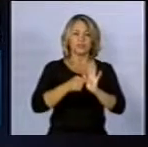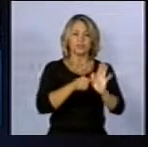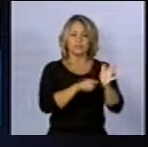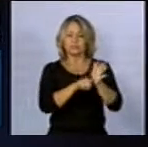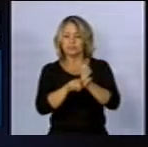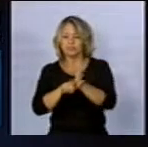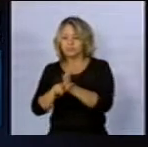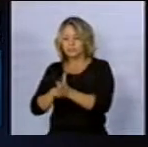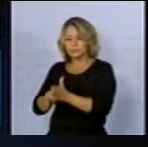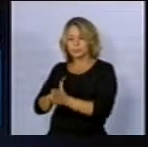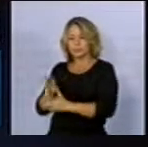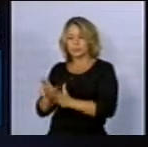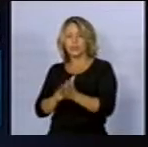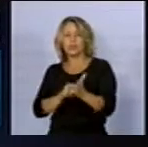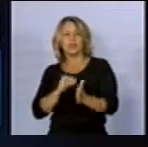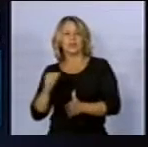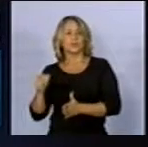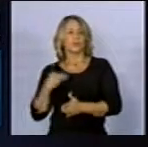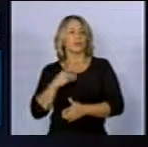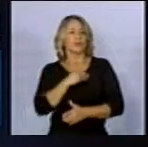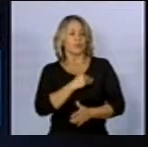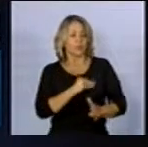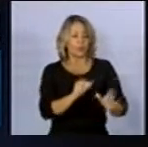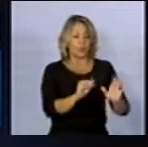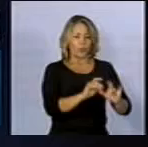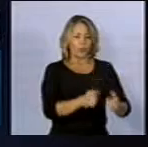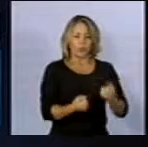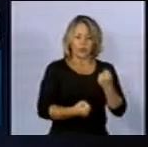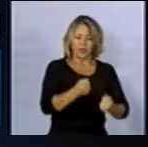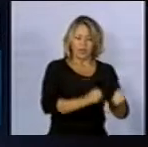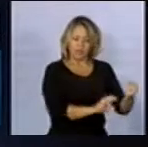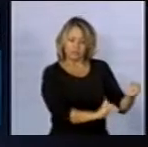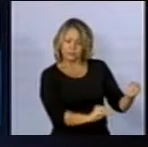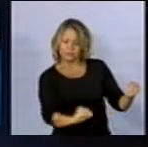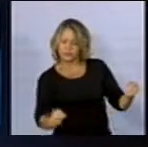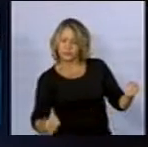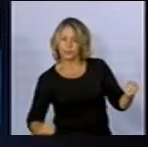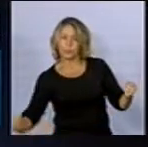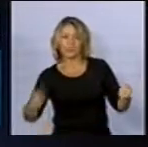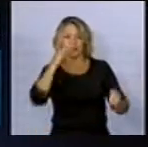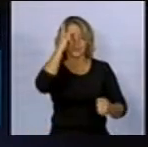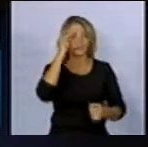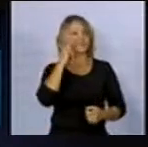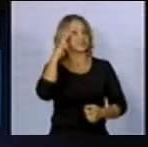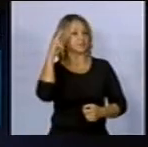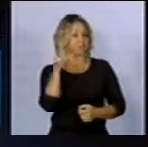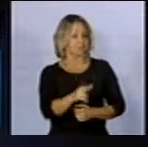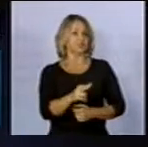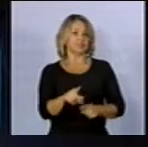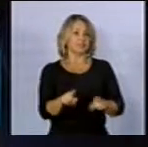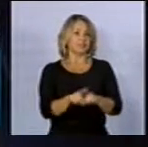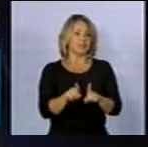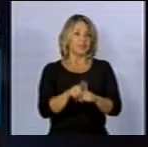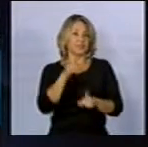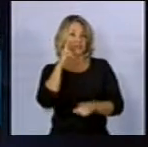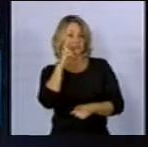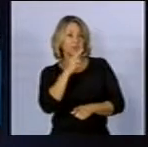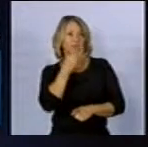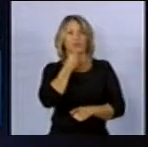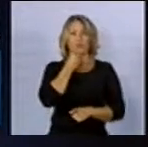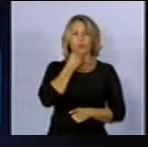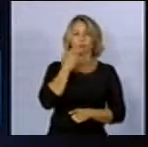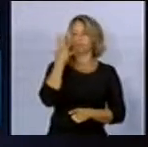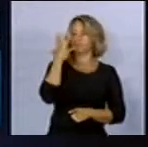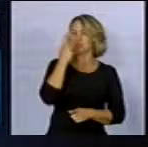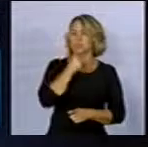x as cargas os carros e todos os senhores que assistiu também viu o motorista Belo e formoso